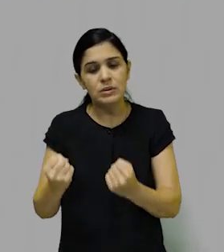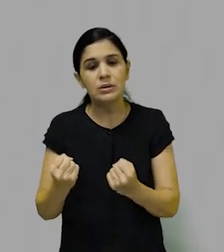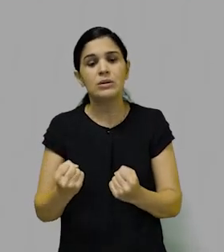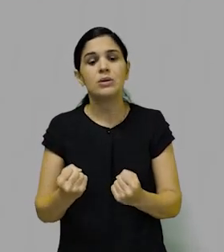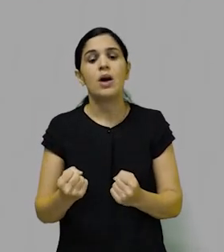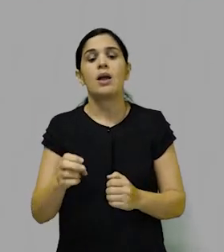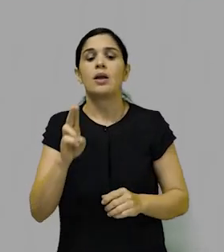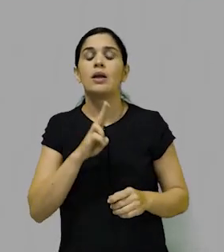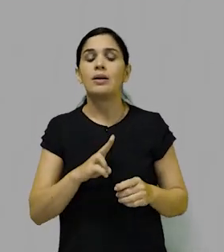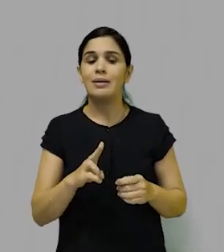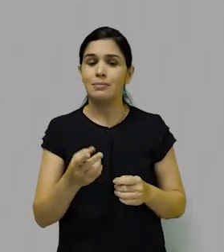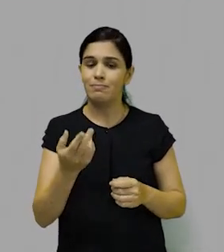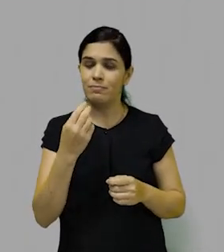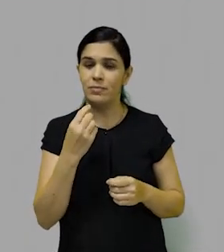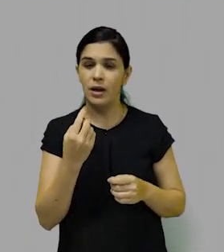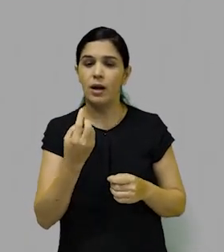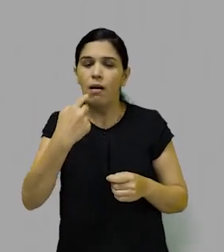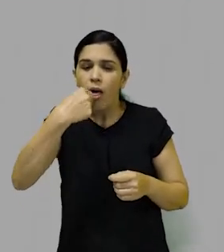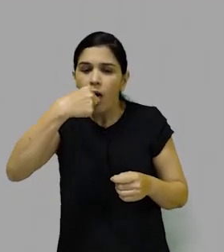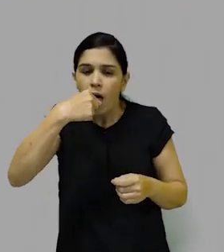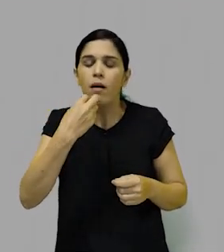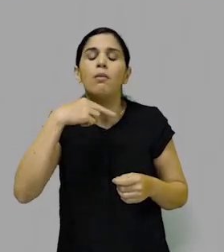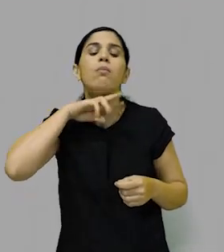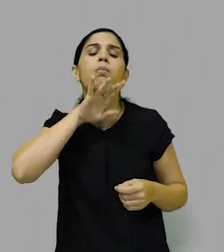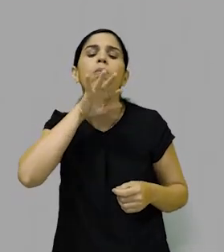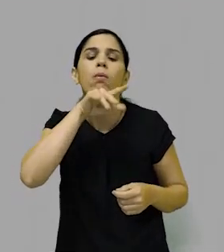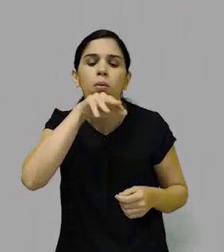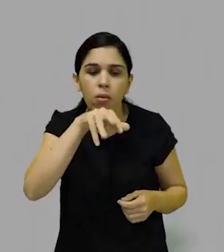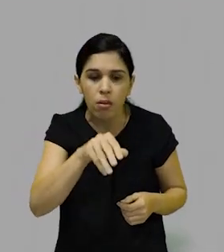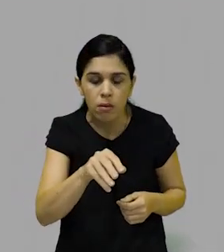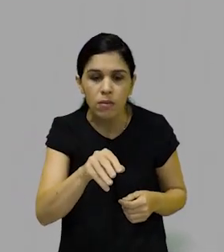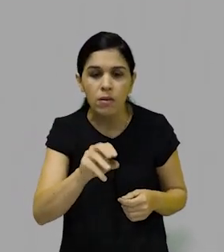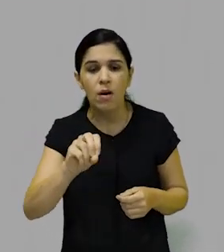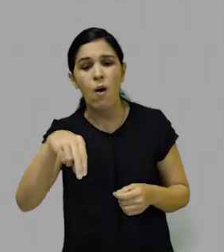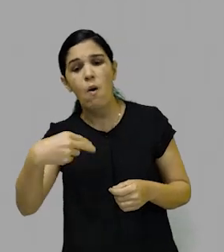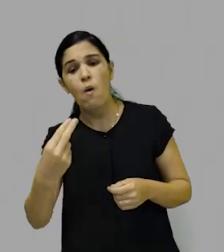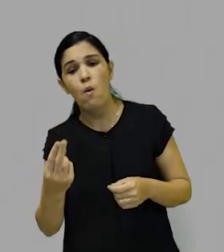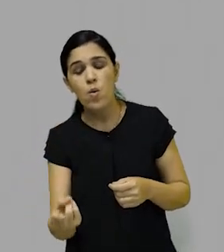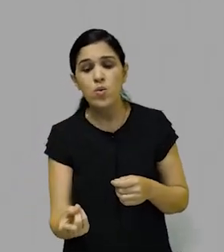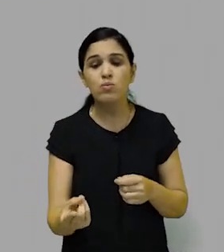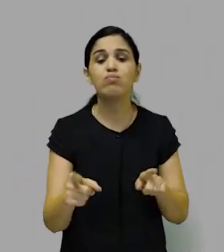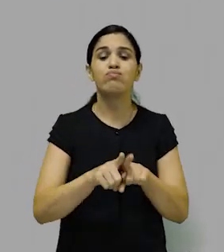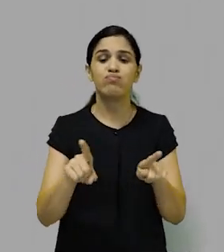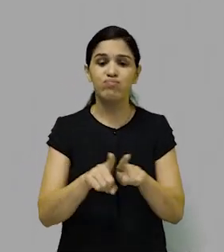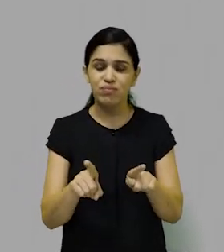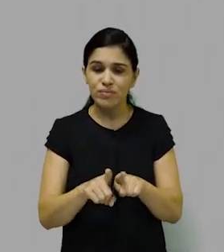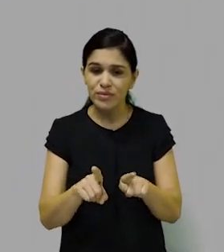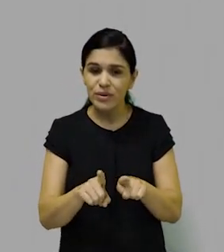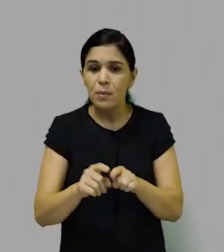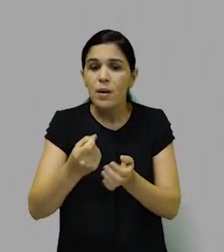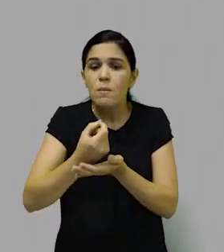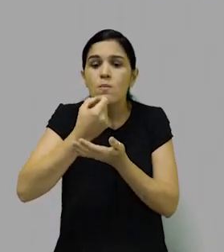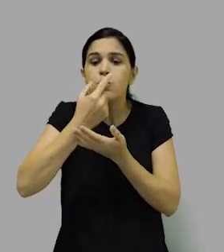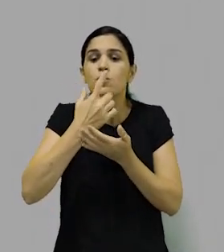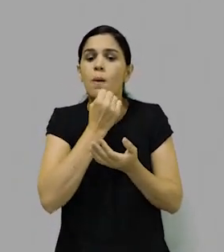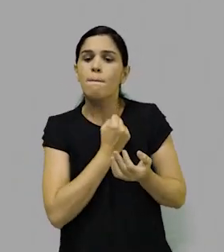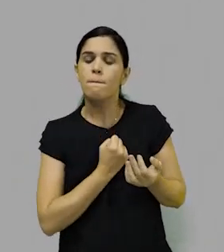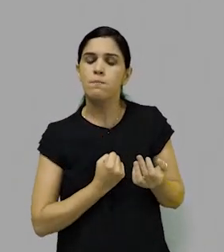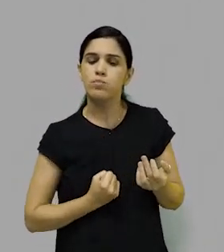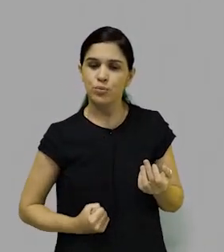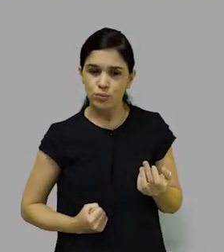dia. Pronto. Bulimia nervosa. Bulimia nervosa é o quê? É aquele indivíduo, é aquela